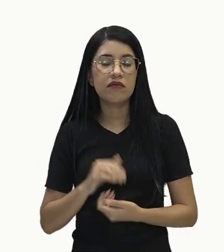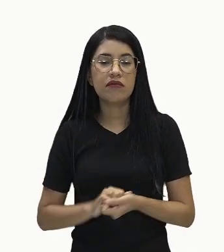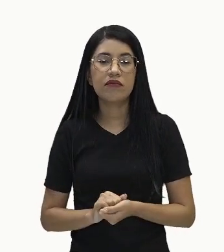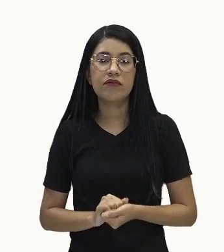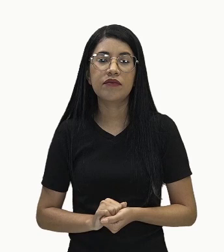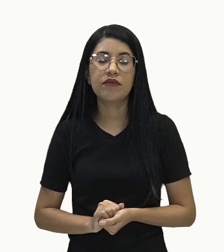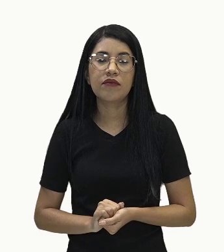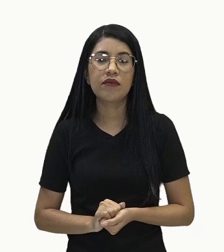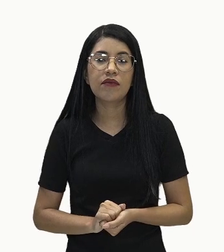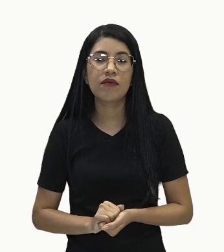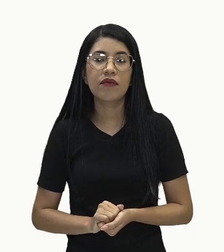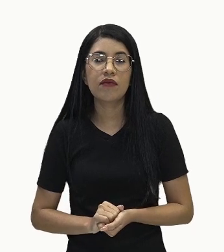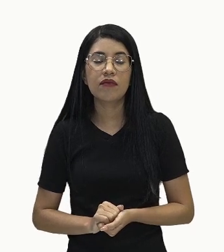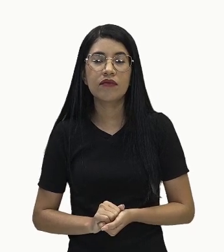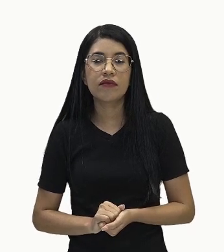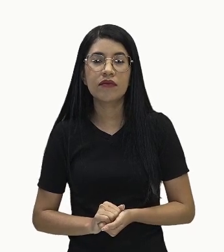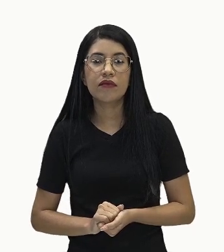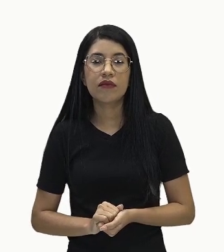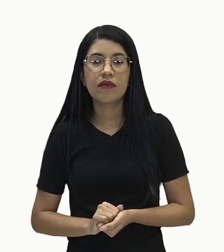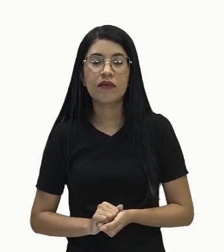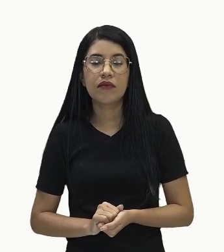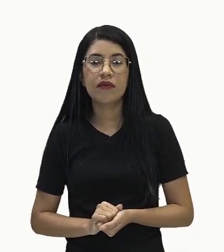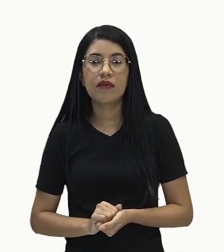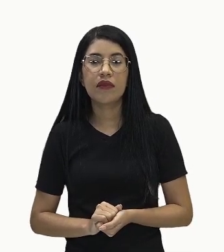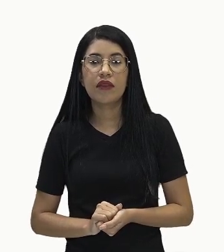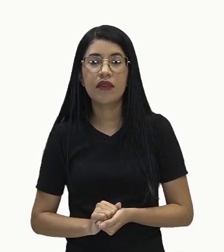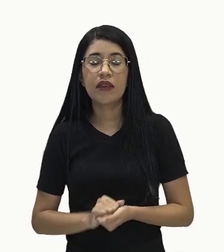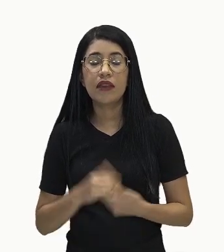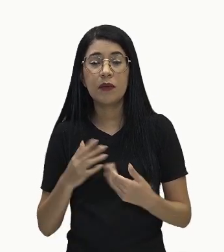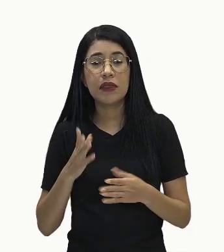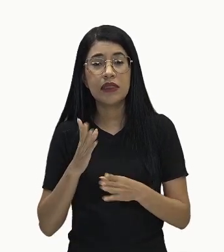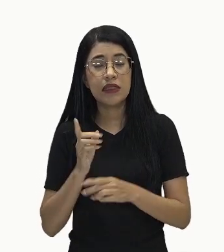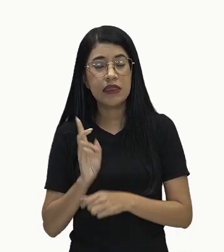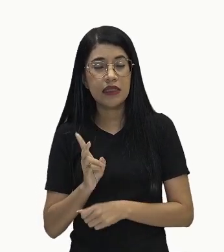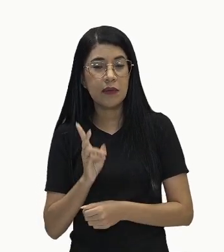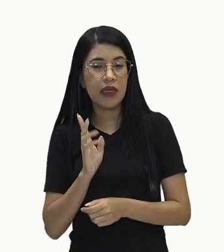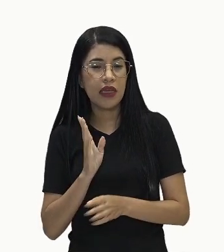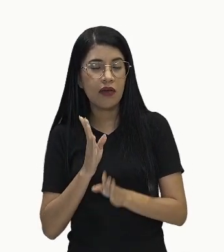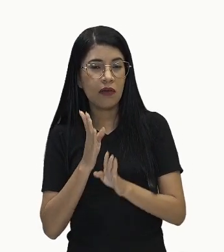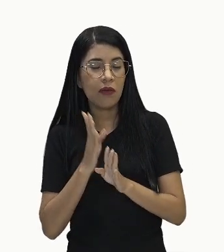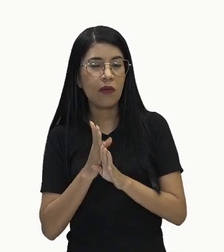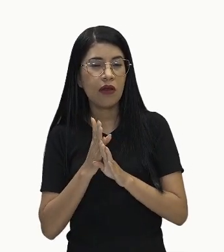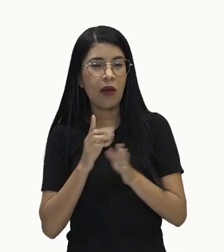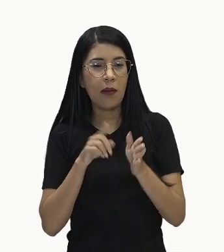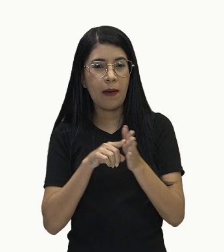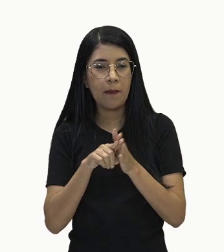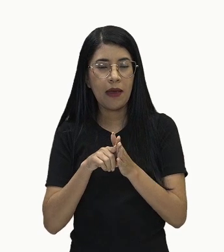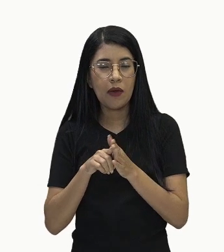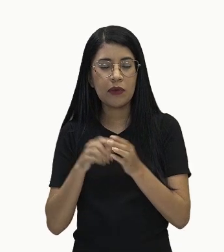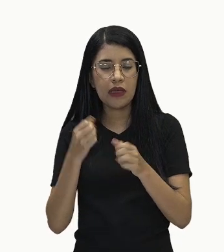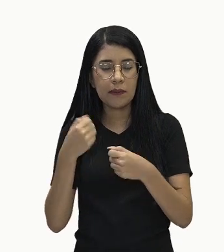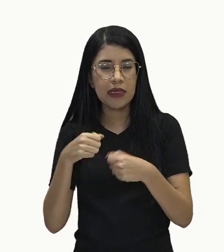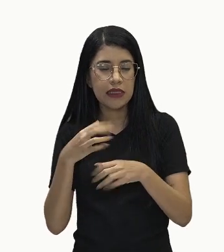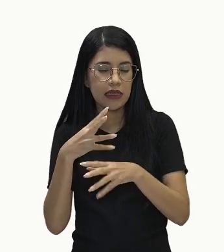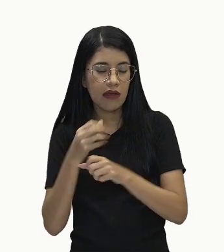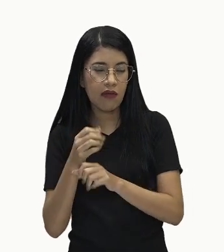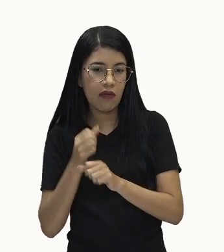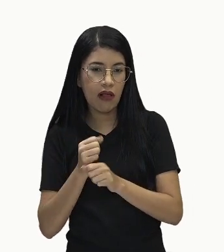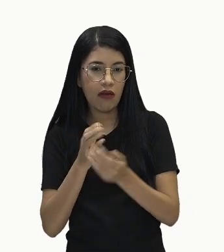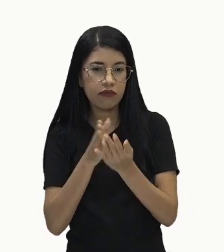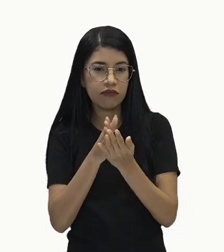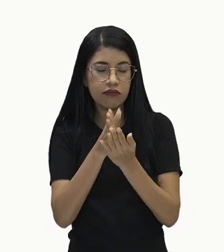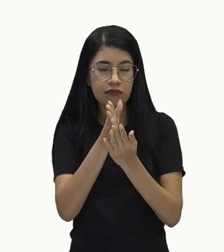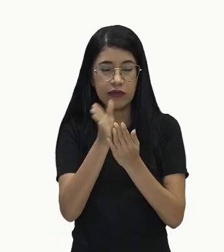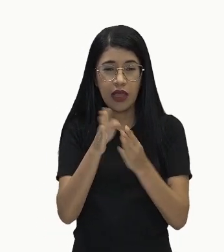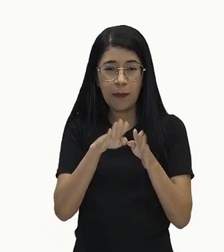variabilidade desse motorista? Entre 4 e 5 ele se classificaria aqui, ó, em moderada. Beleza? Então, ó, toda vez que